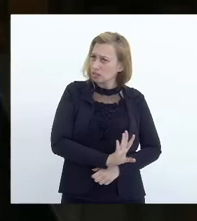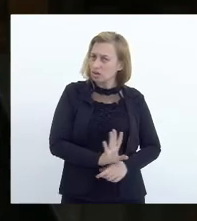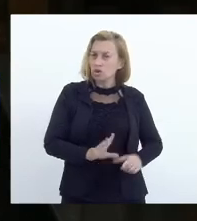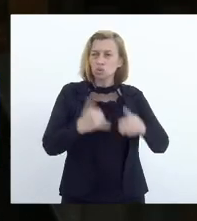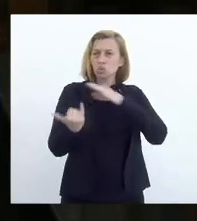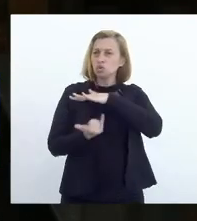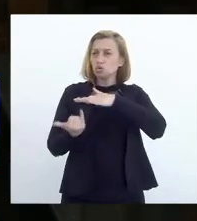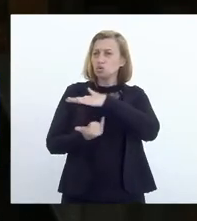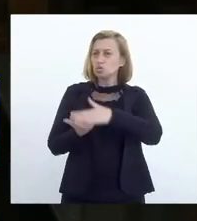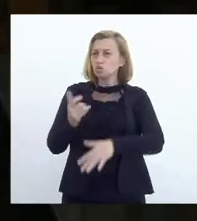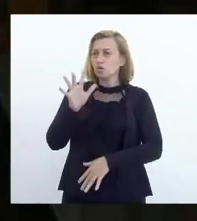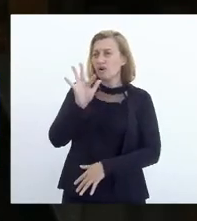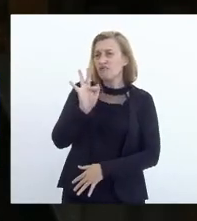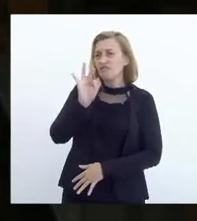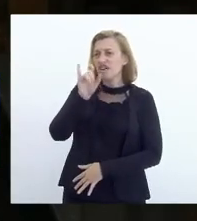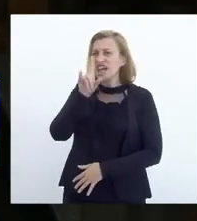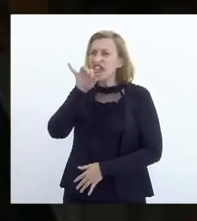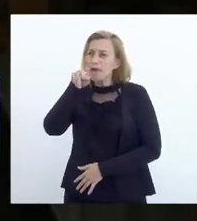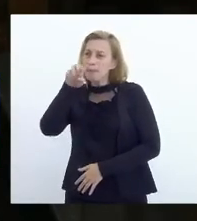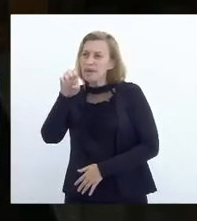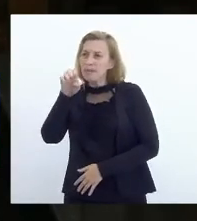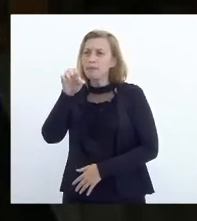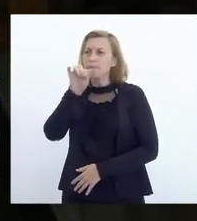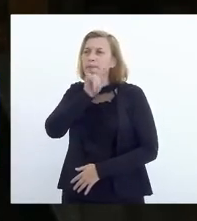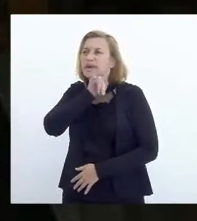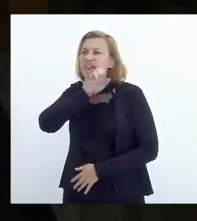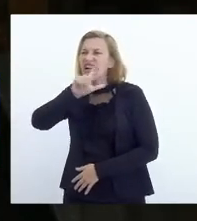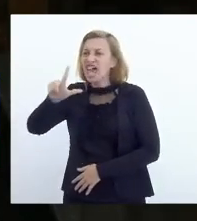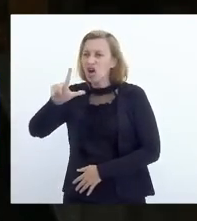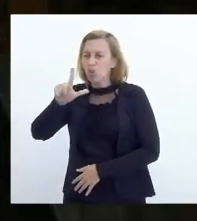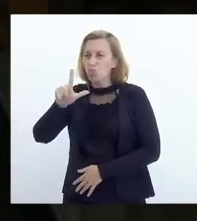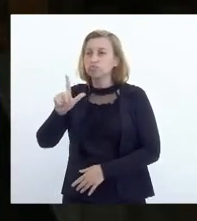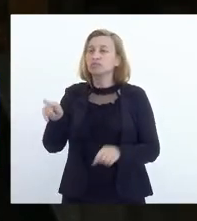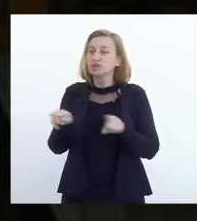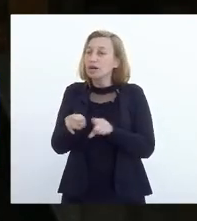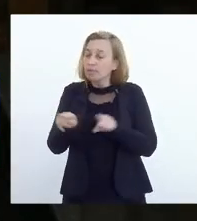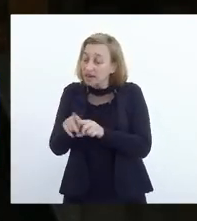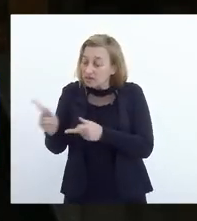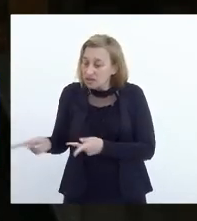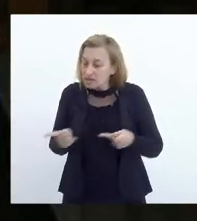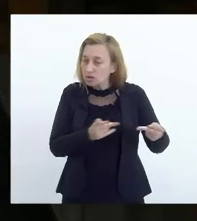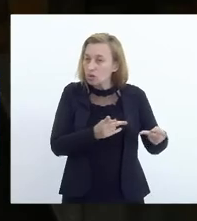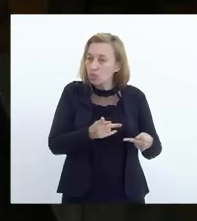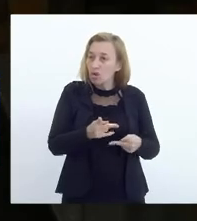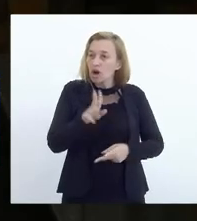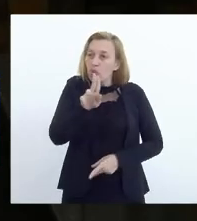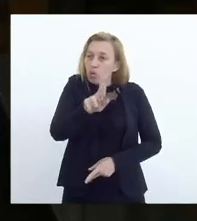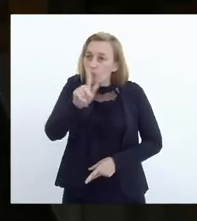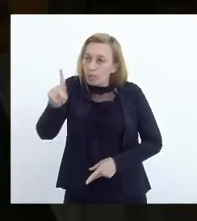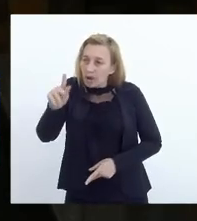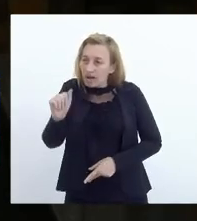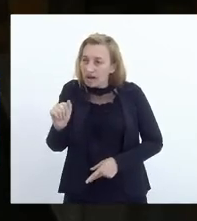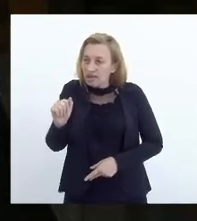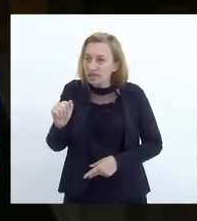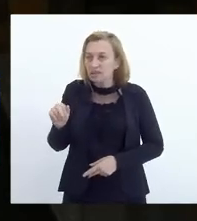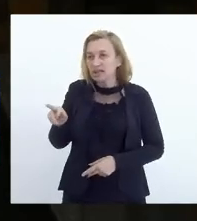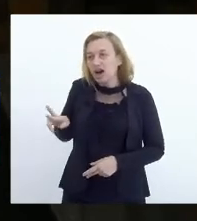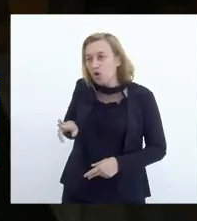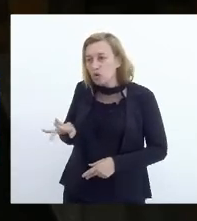Felipe Pinel. Também visitou a UPA da Rocinha, também